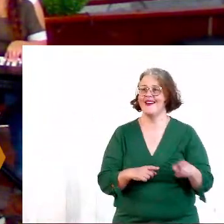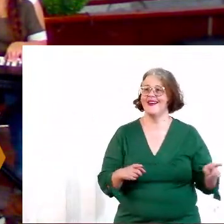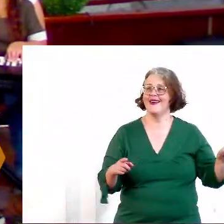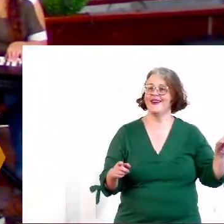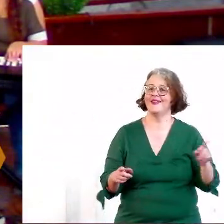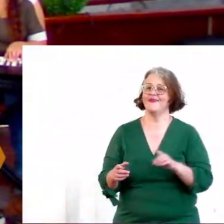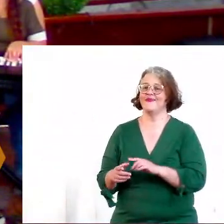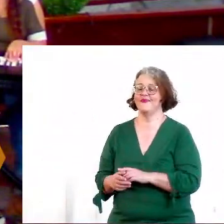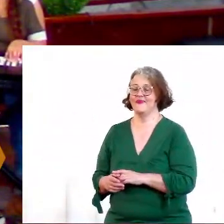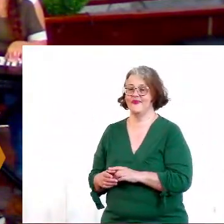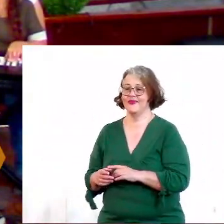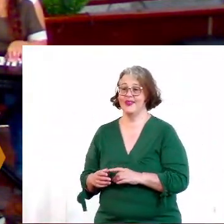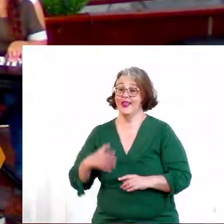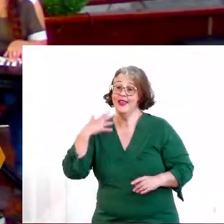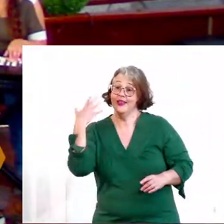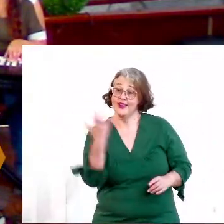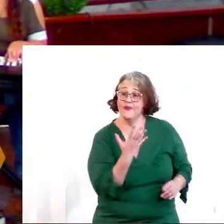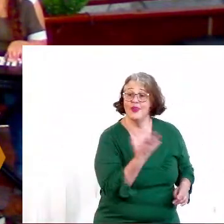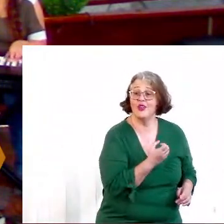ya.